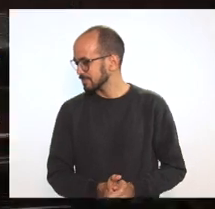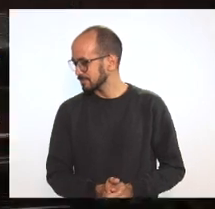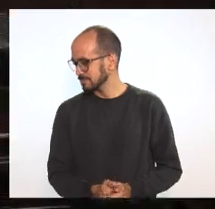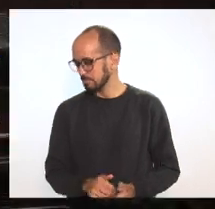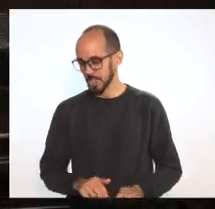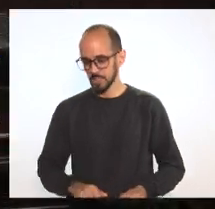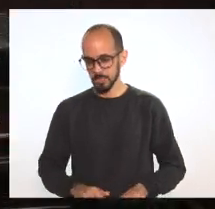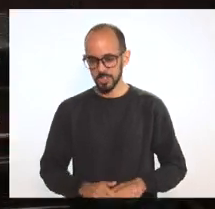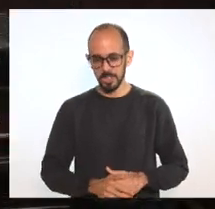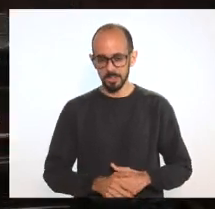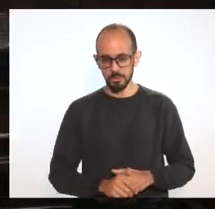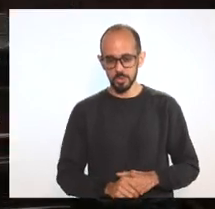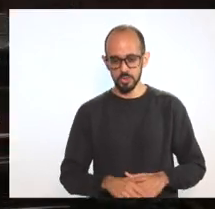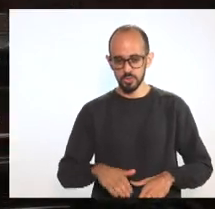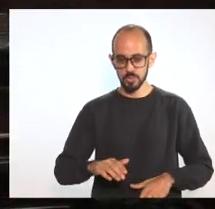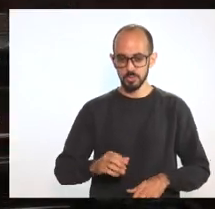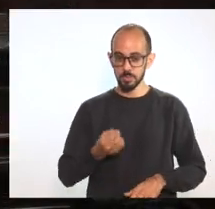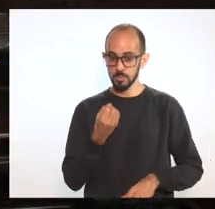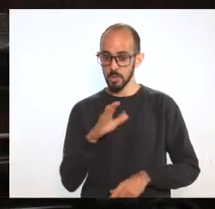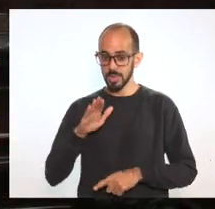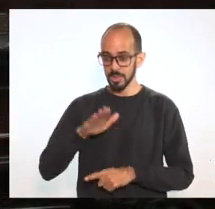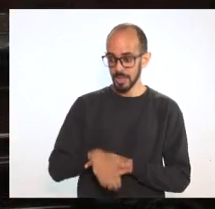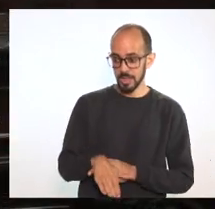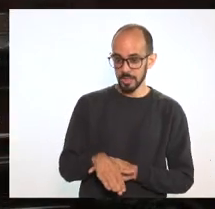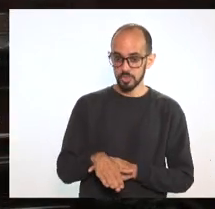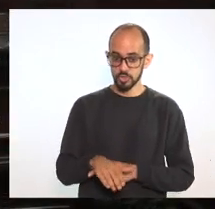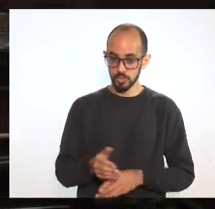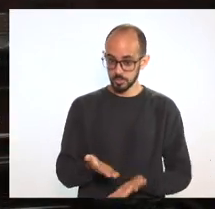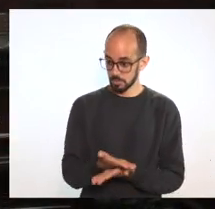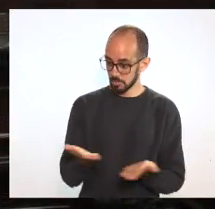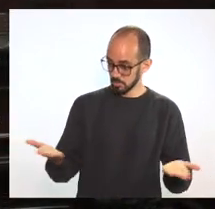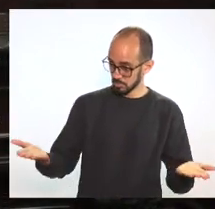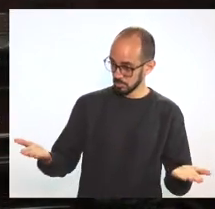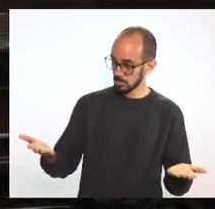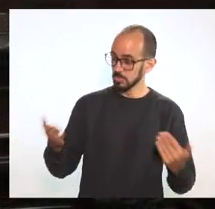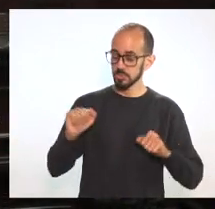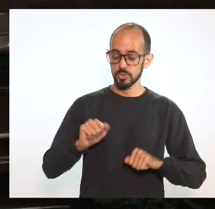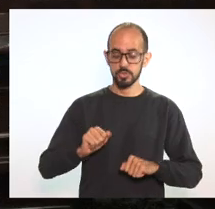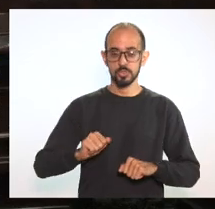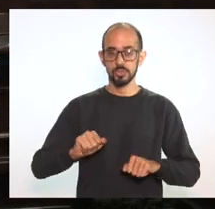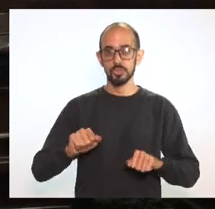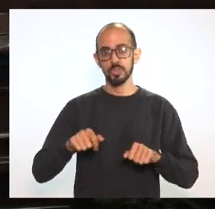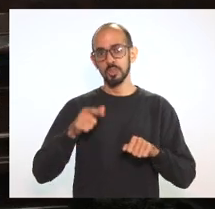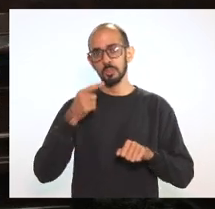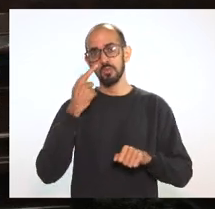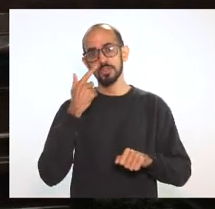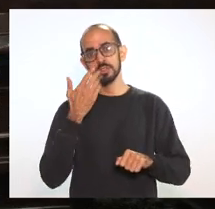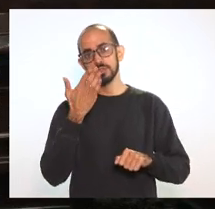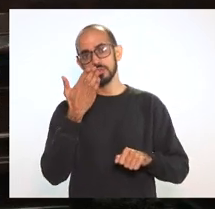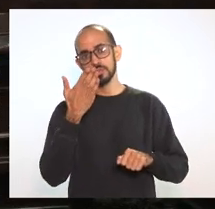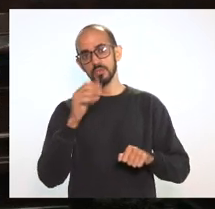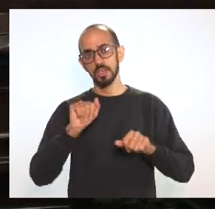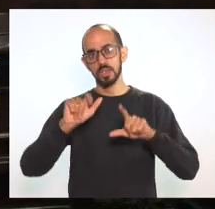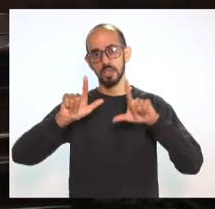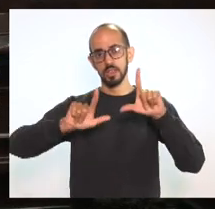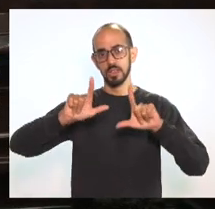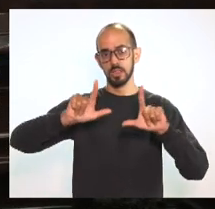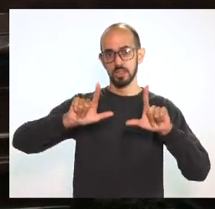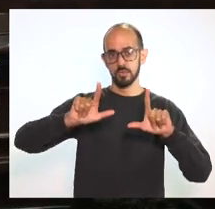Boa tarde, presidente, nobres colegas parlamentares, público presente e quem nos assiste pela TV